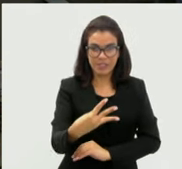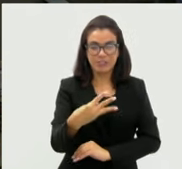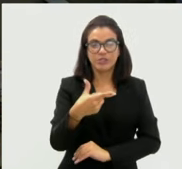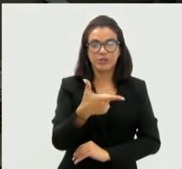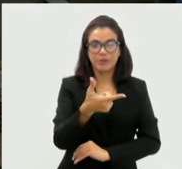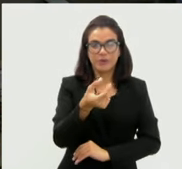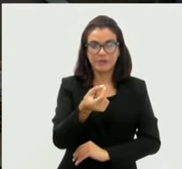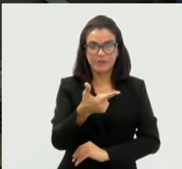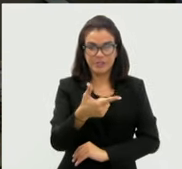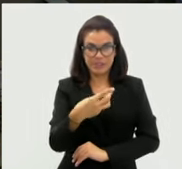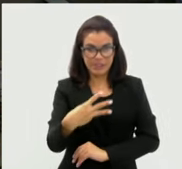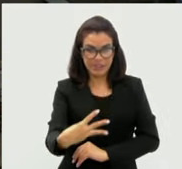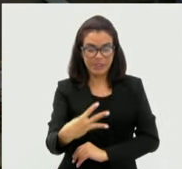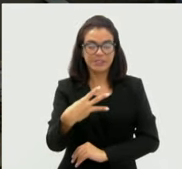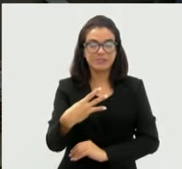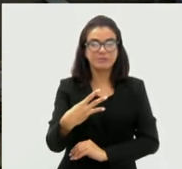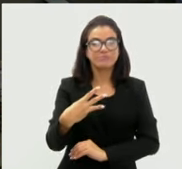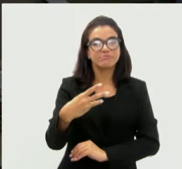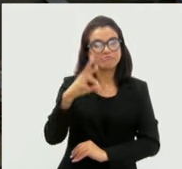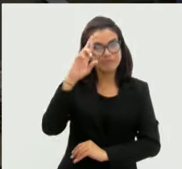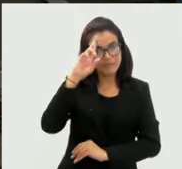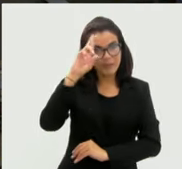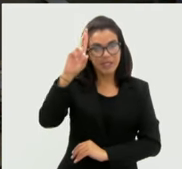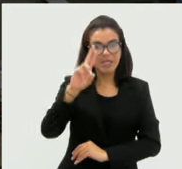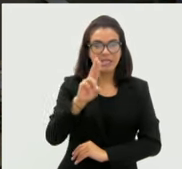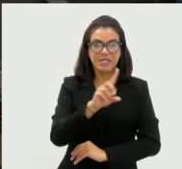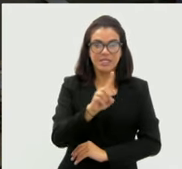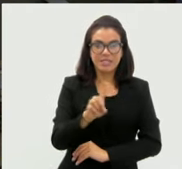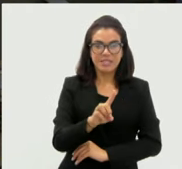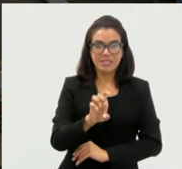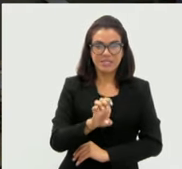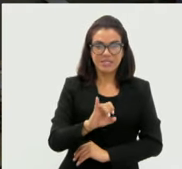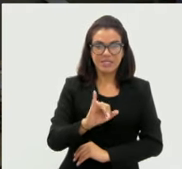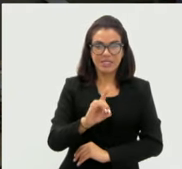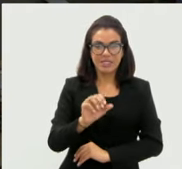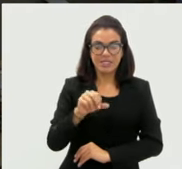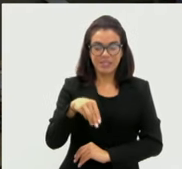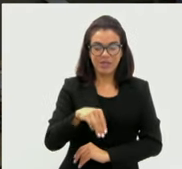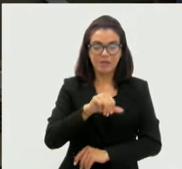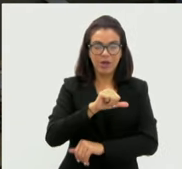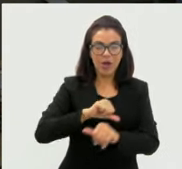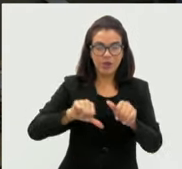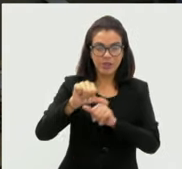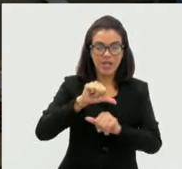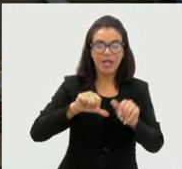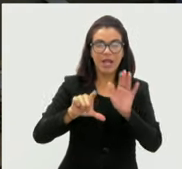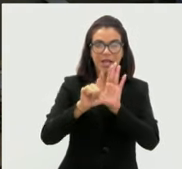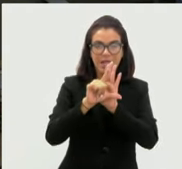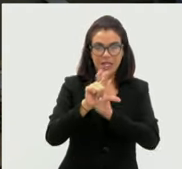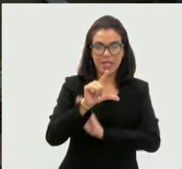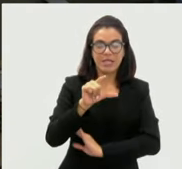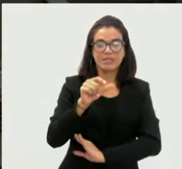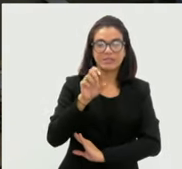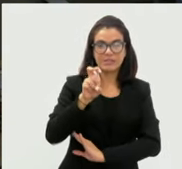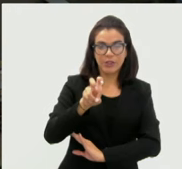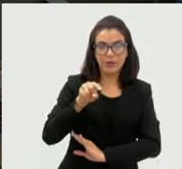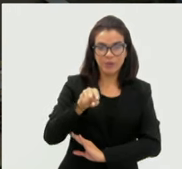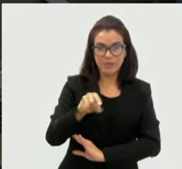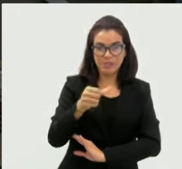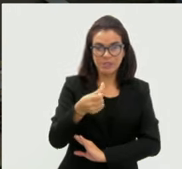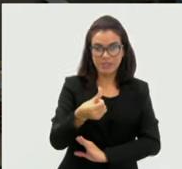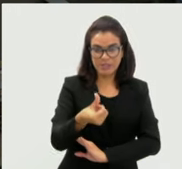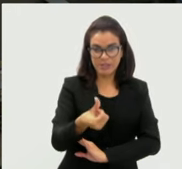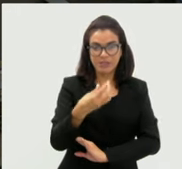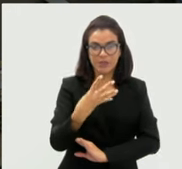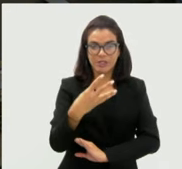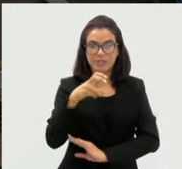973/2023, de autoria da deputada Zeidan, que altera a lei número 5.645, de 6 de